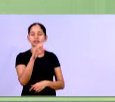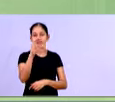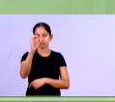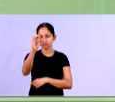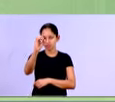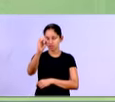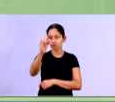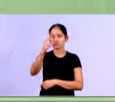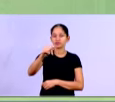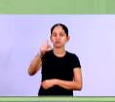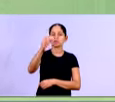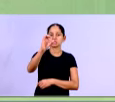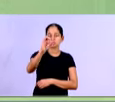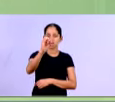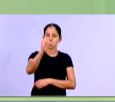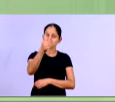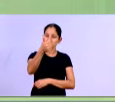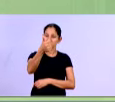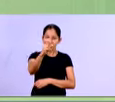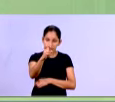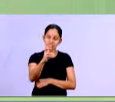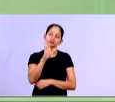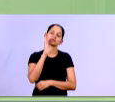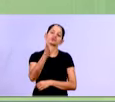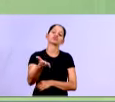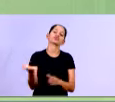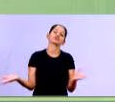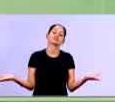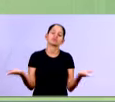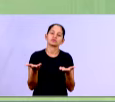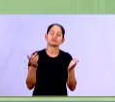0,015. 0,015? Isso. Ok.